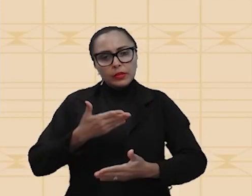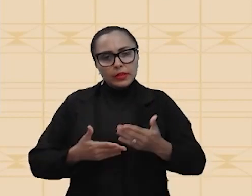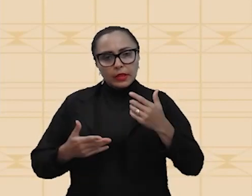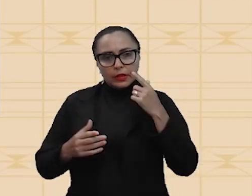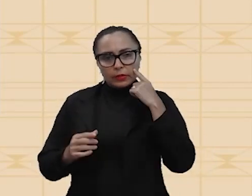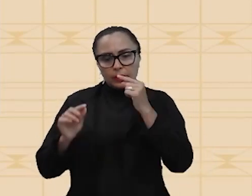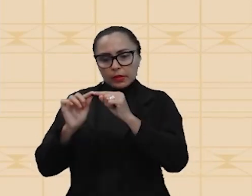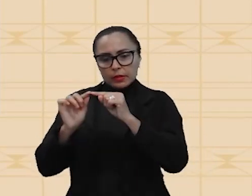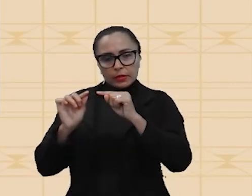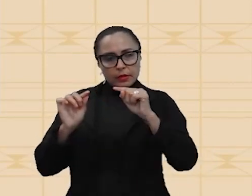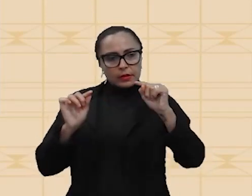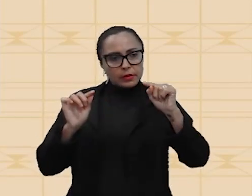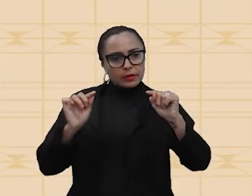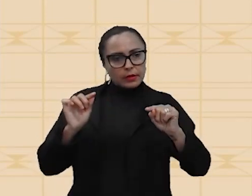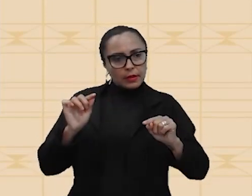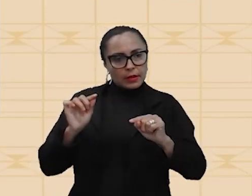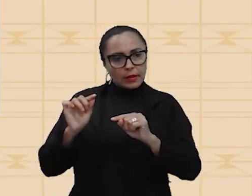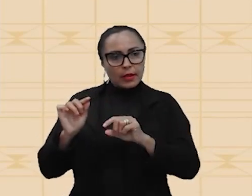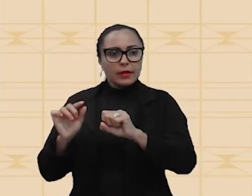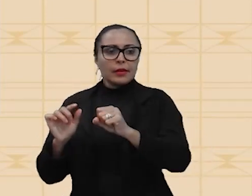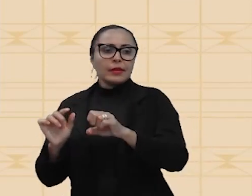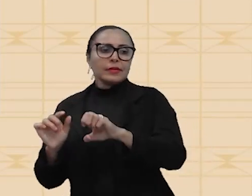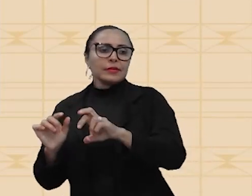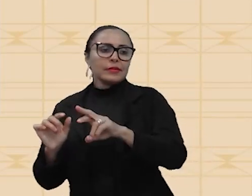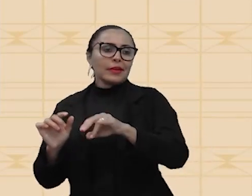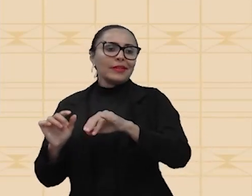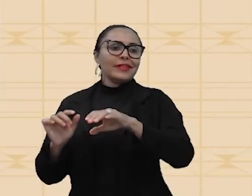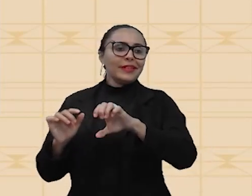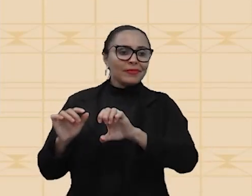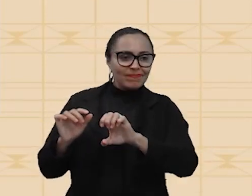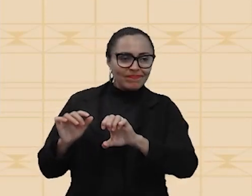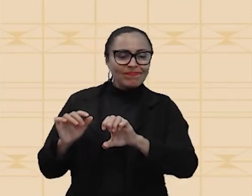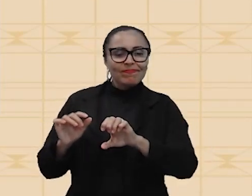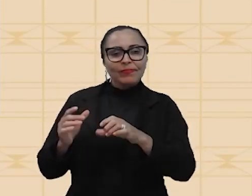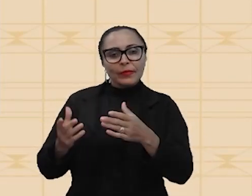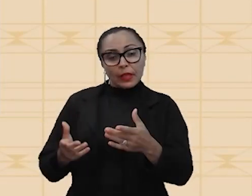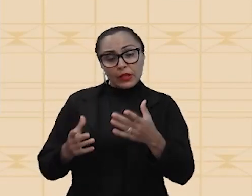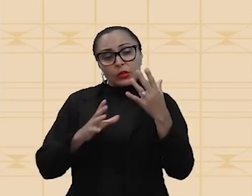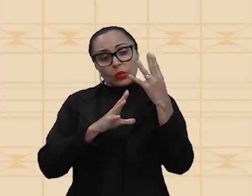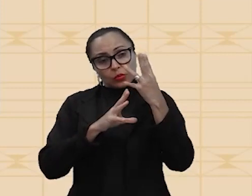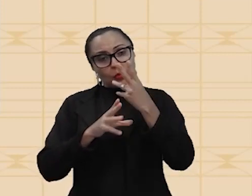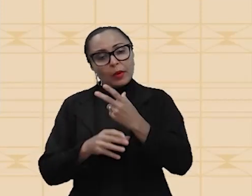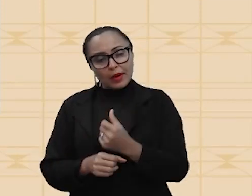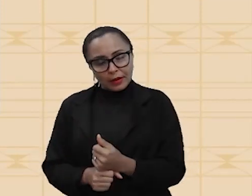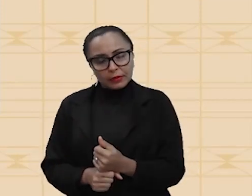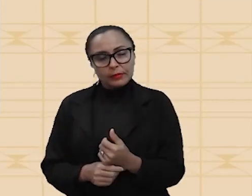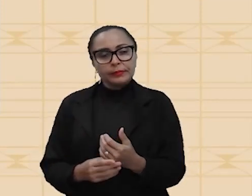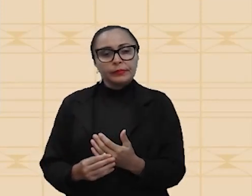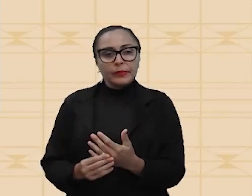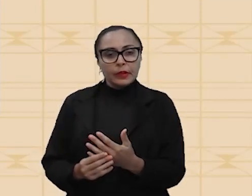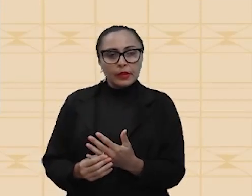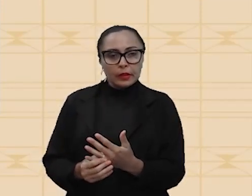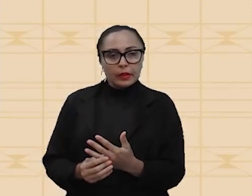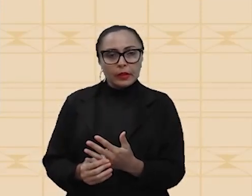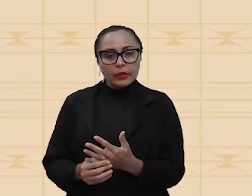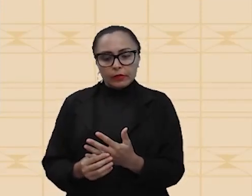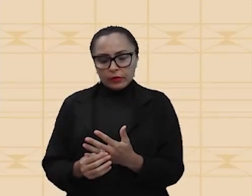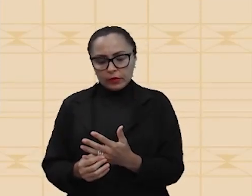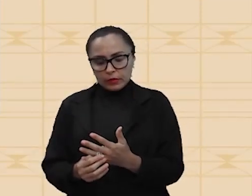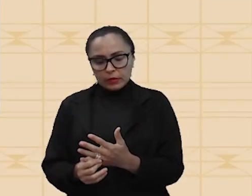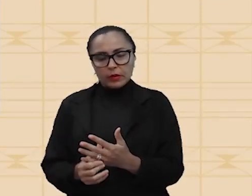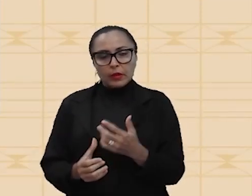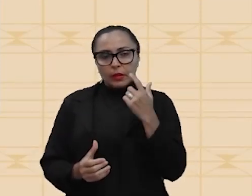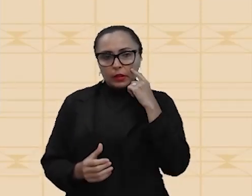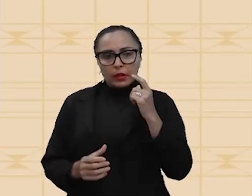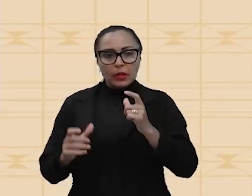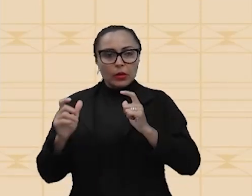em série, eles são somados, e essa é a lei de Poliert. E dessa maneira, você faz por você rir, onde a